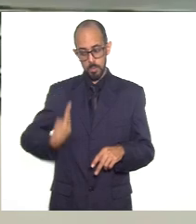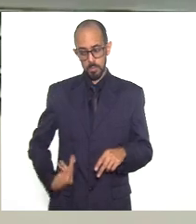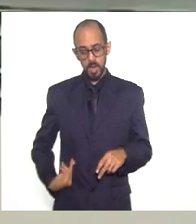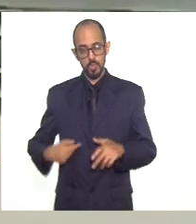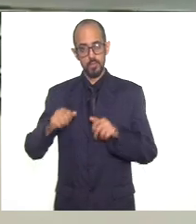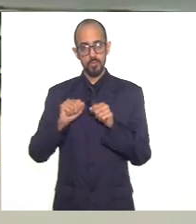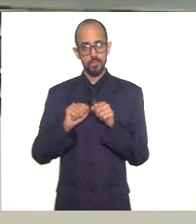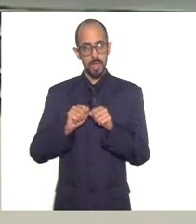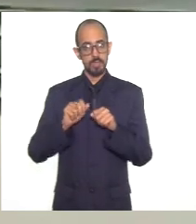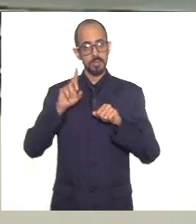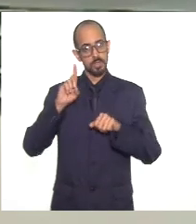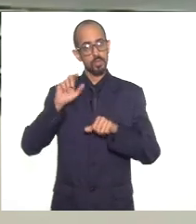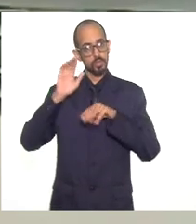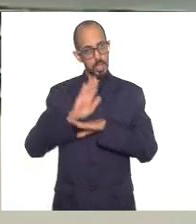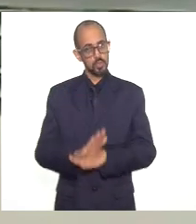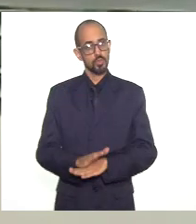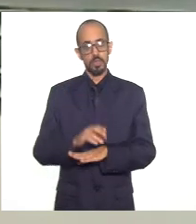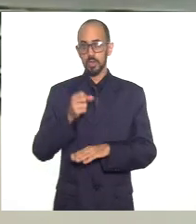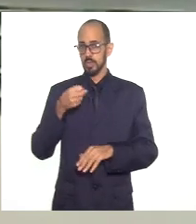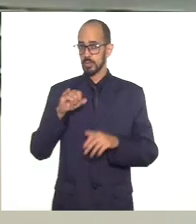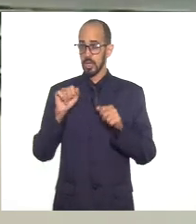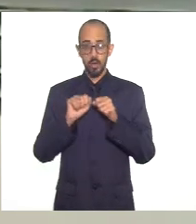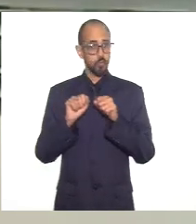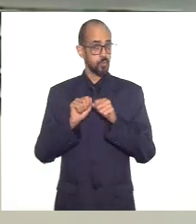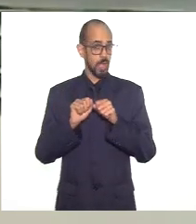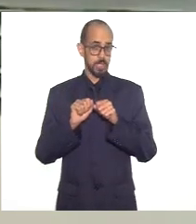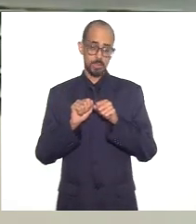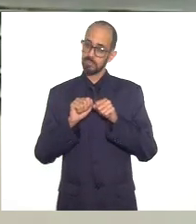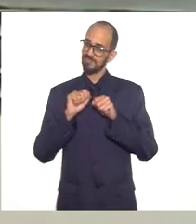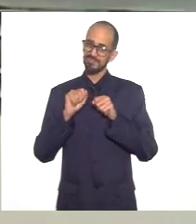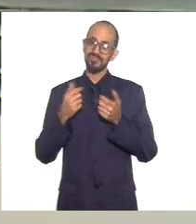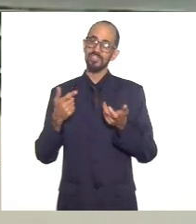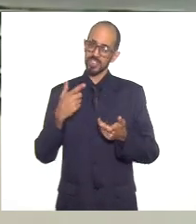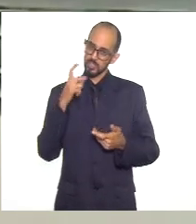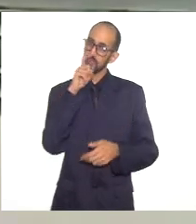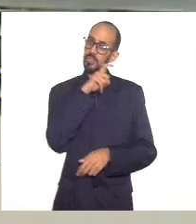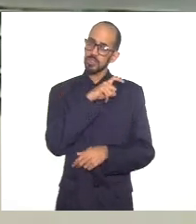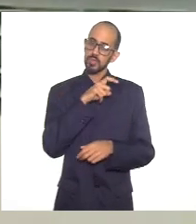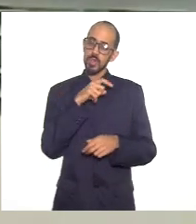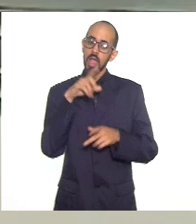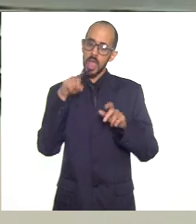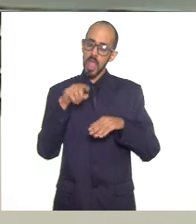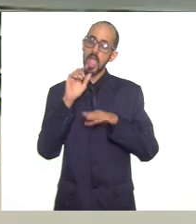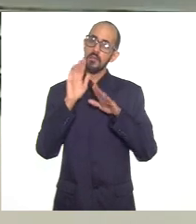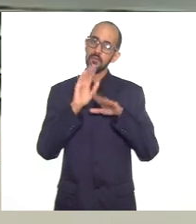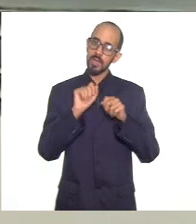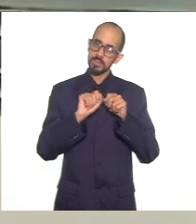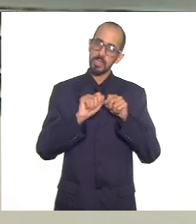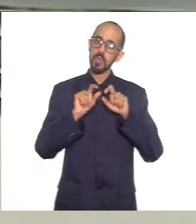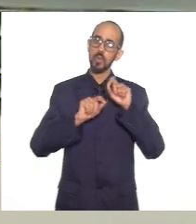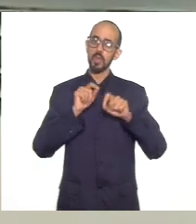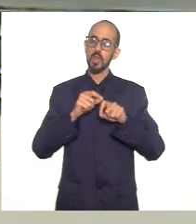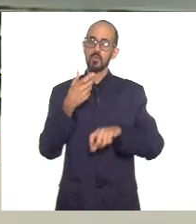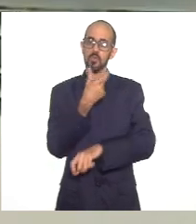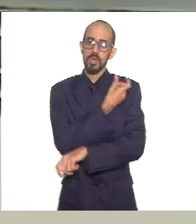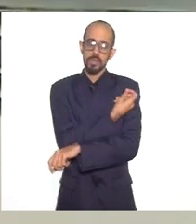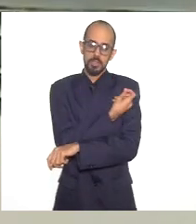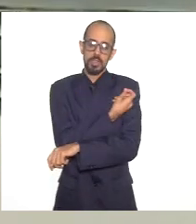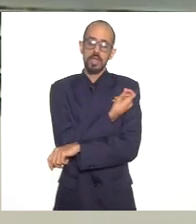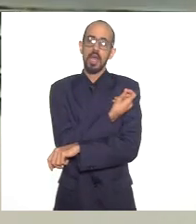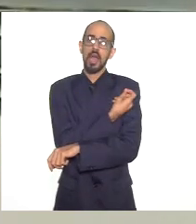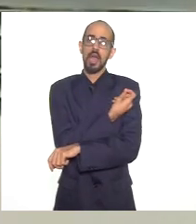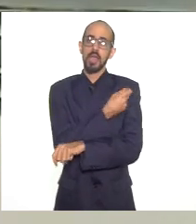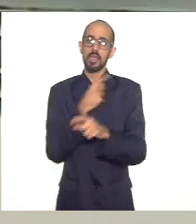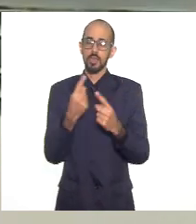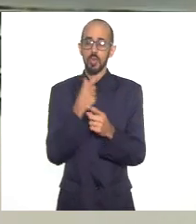mais difícil, né? E o ajudar aí é vacinar a população e manter o distanciamento e o